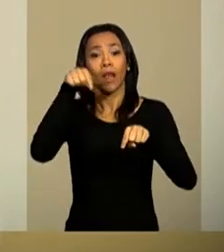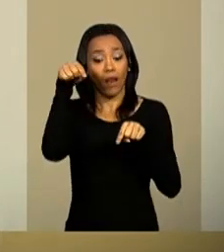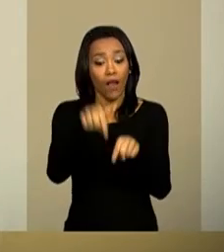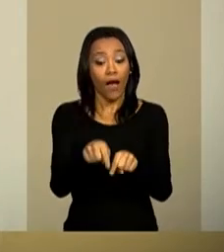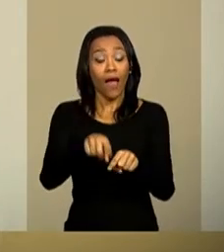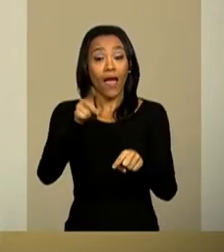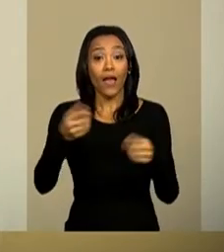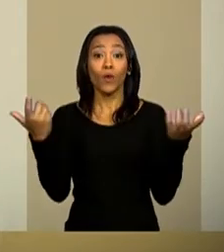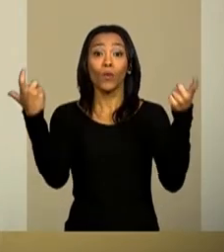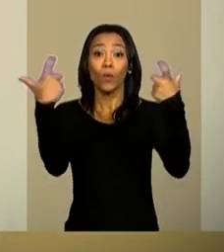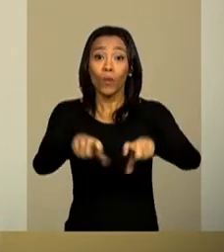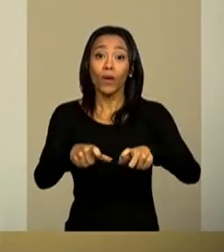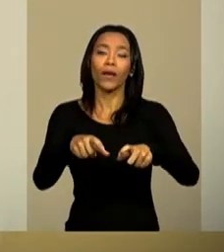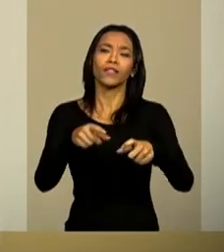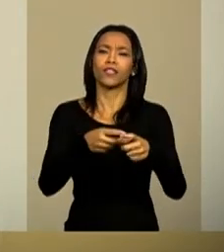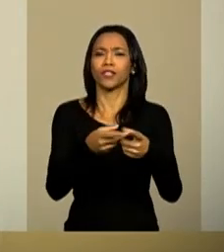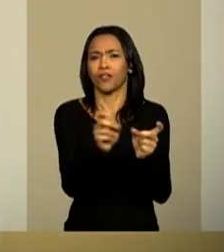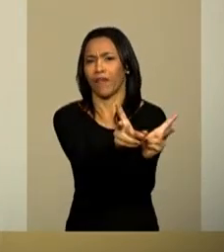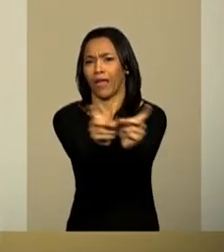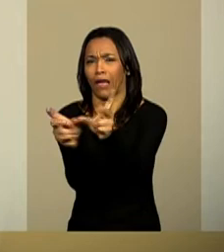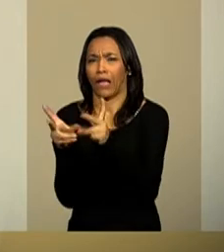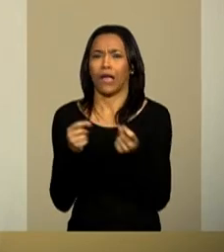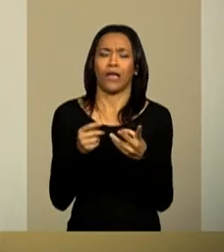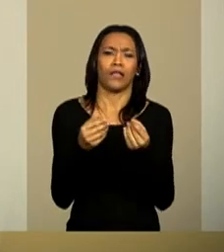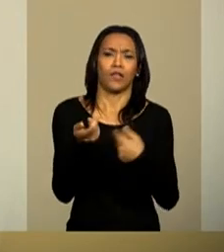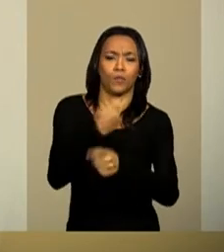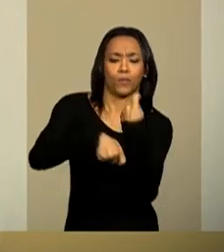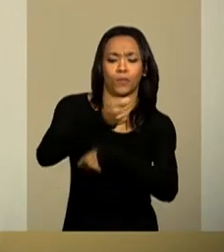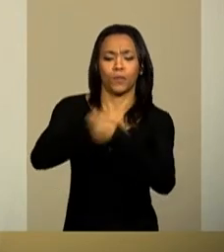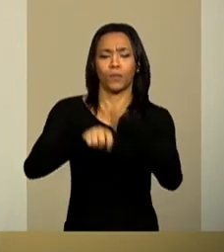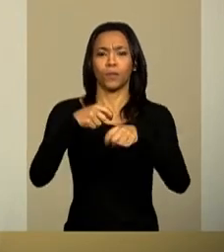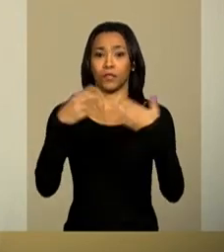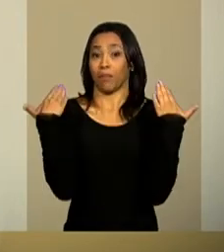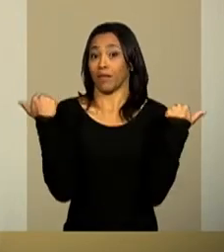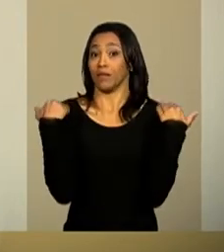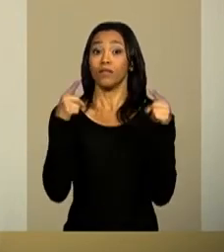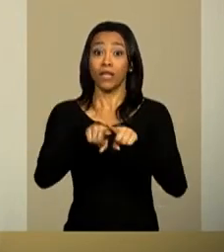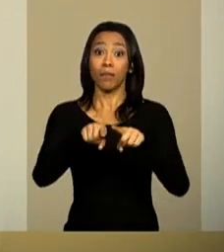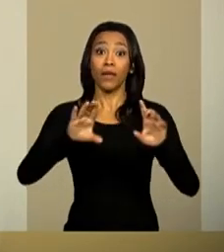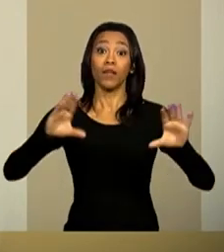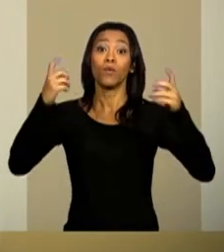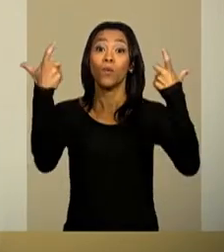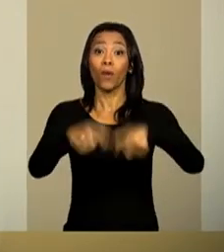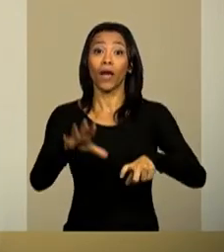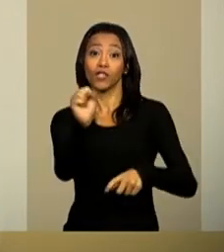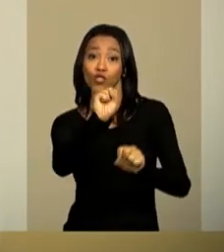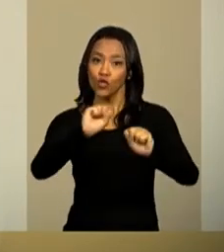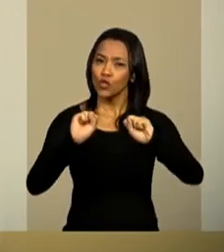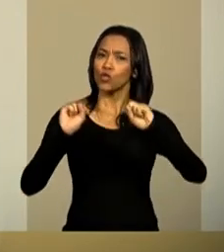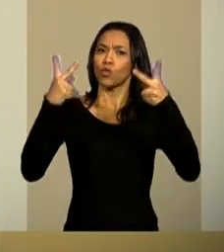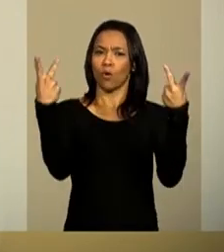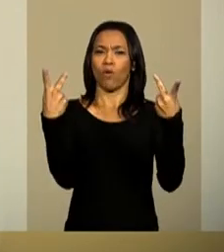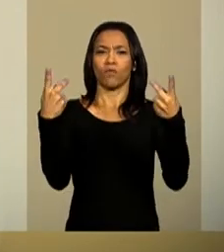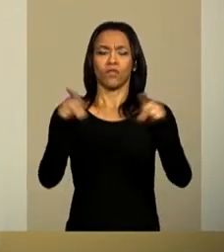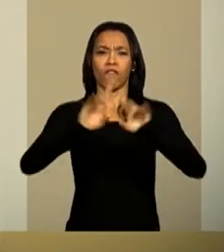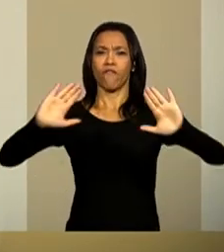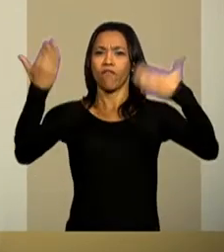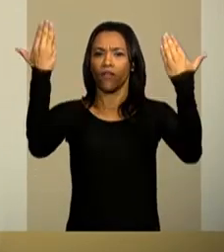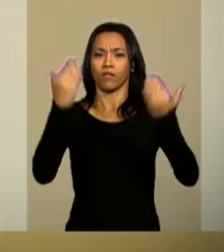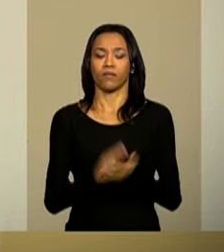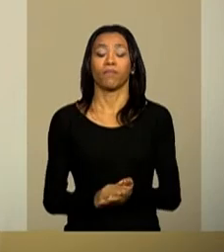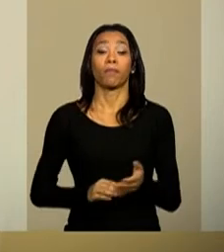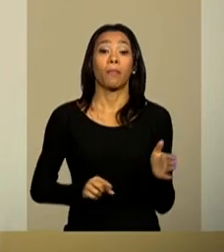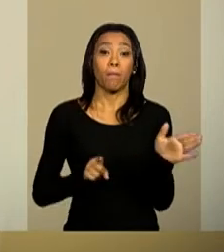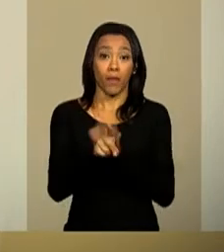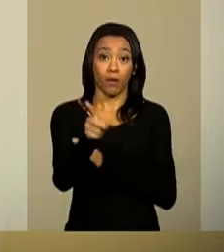como centros comerciais, de negócios e de lazer, e palcos de shows e festas populares. Dilma